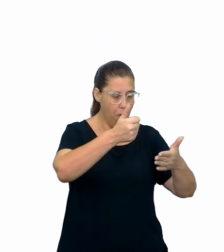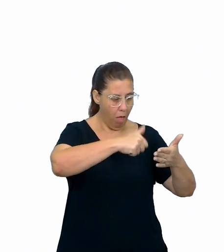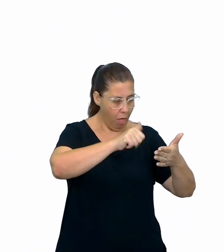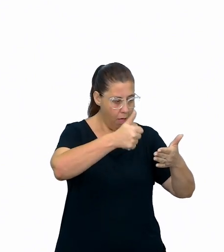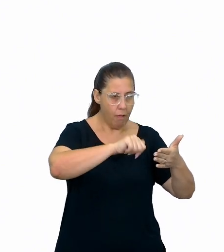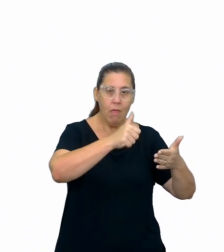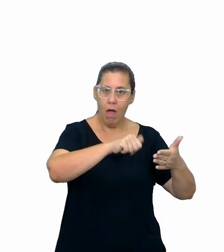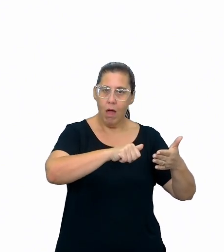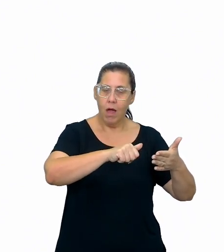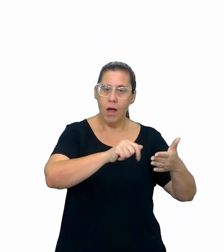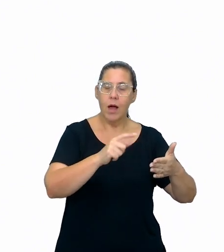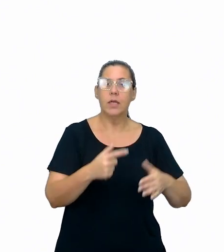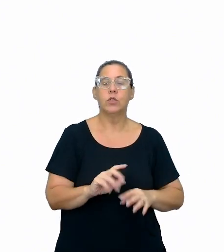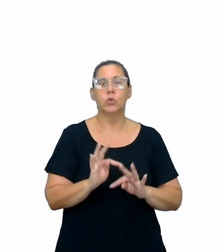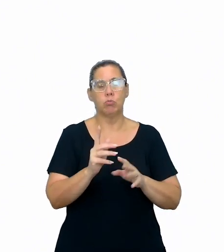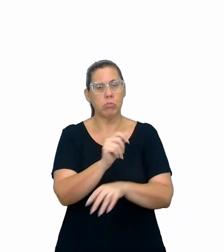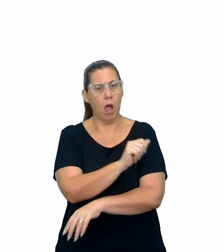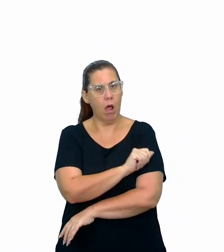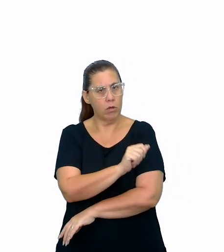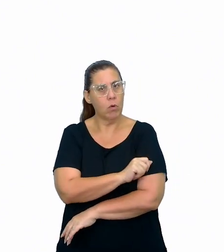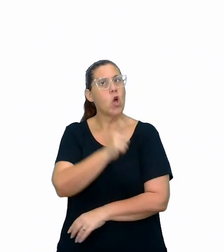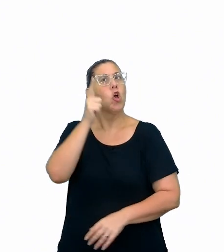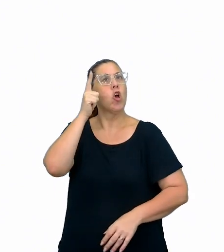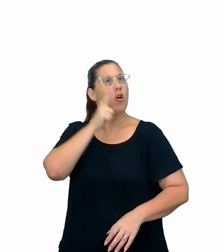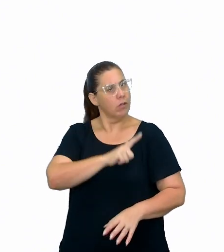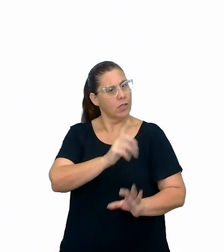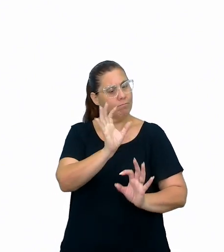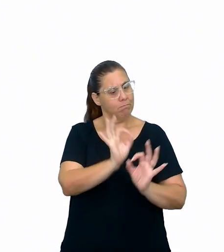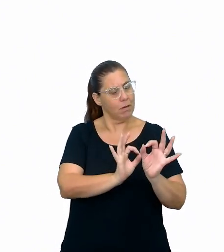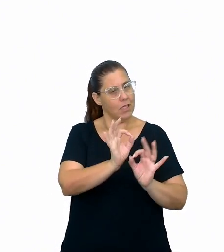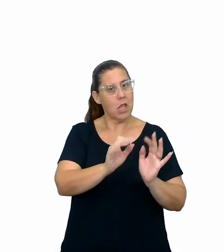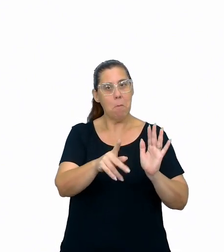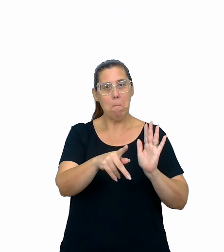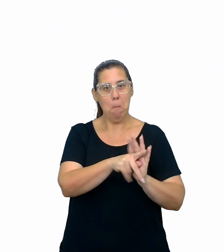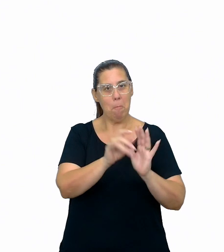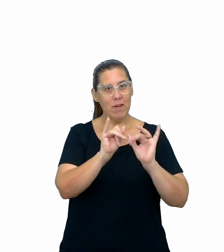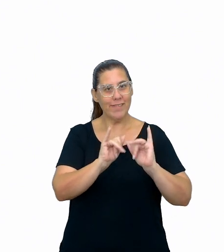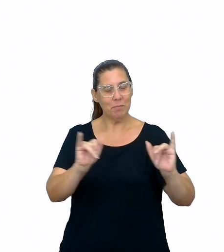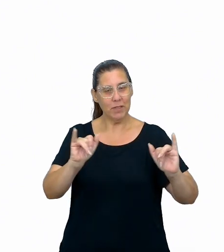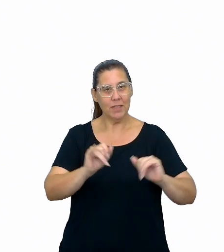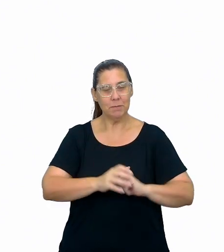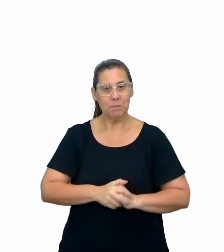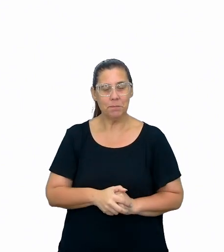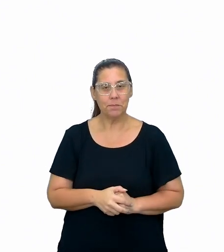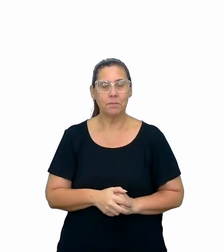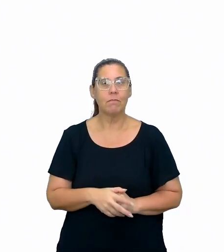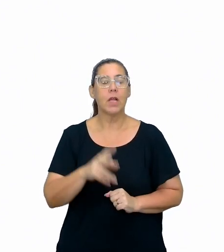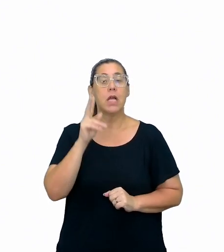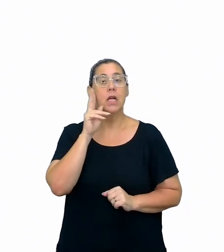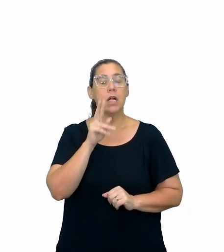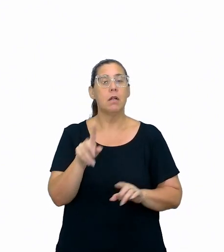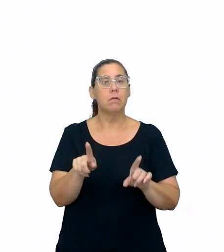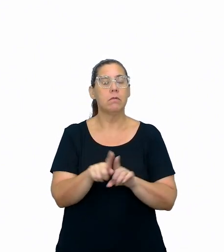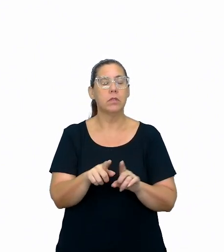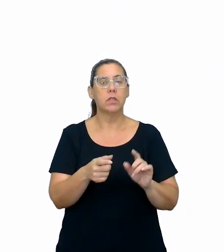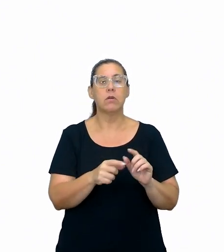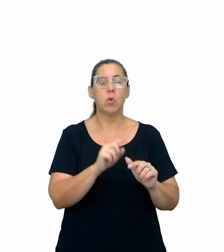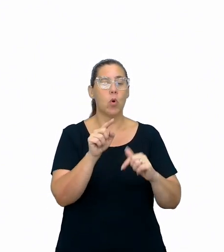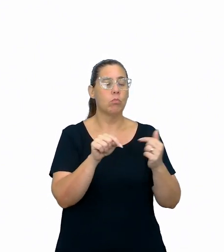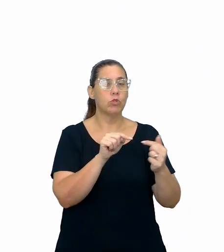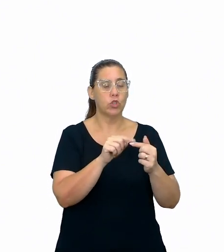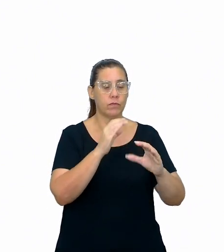da campanha, os estudantes conseguirão planejar sua própria campanha. E lembrando, né, o